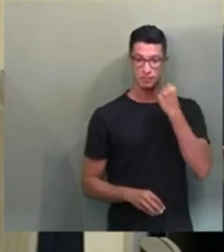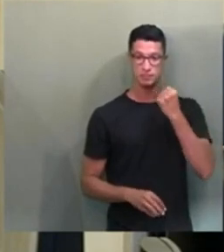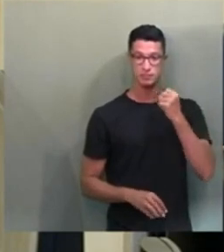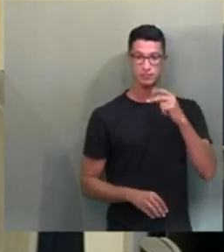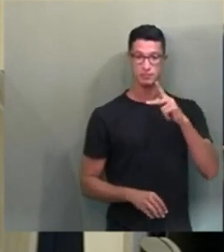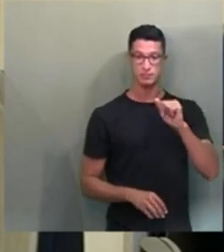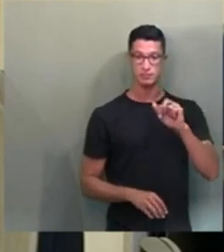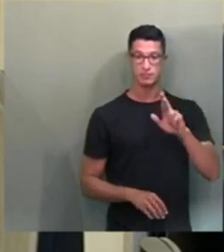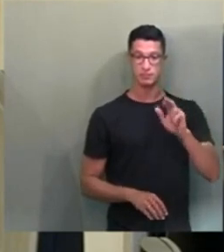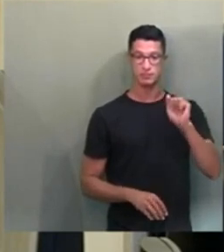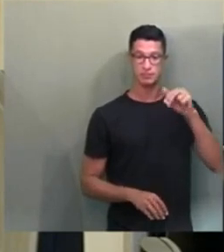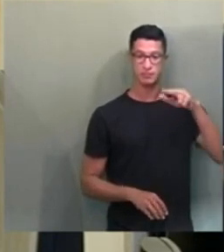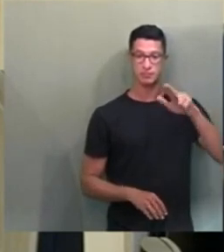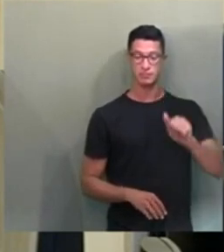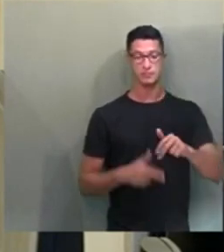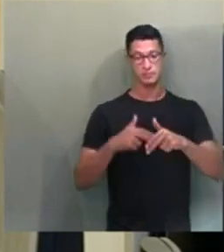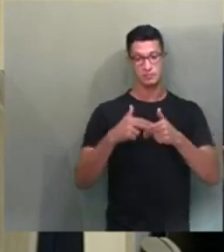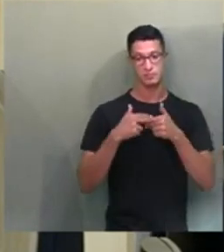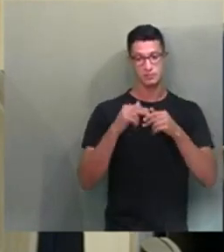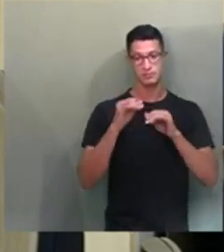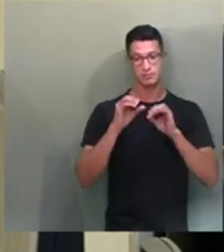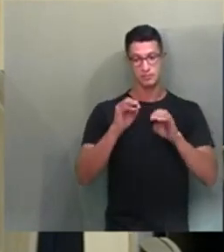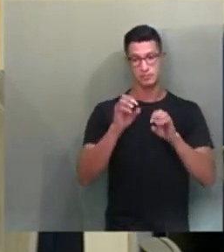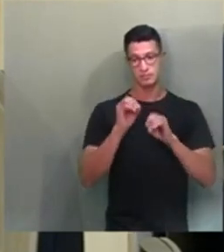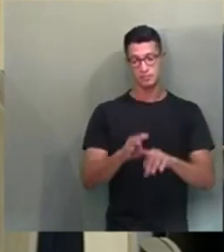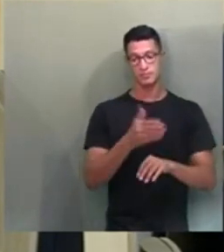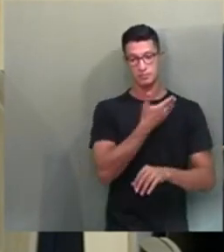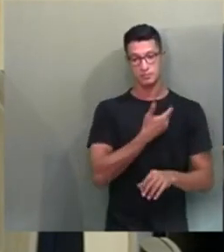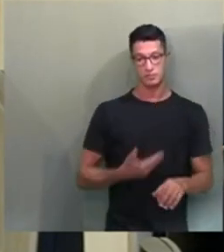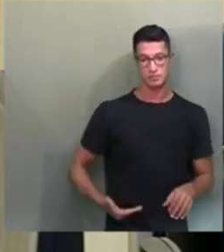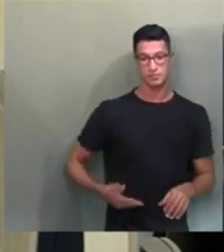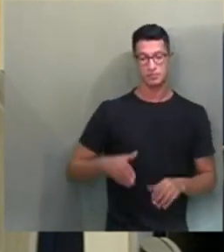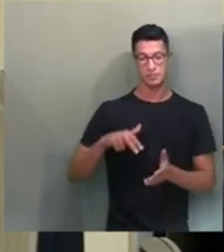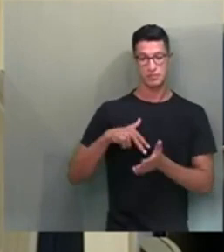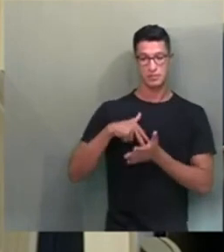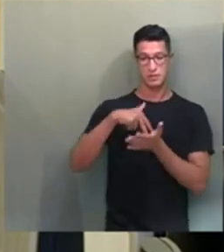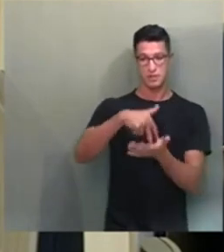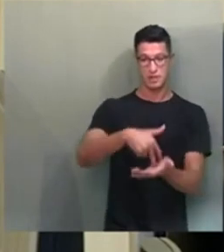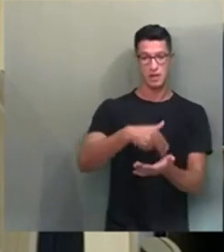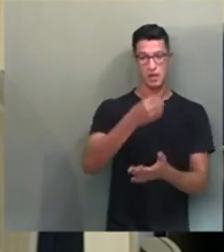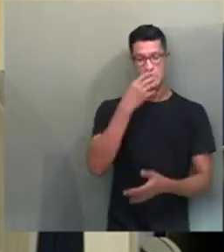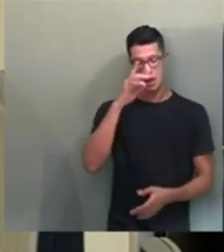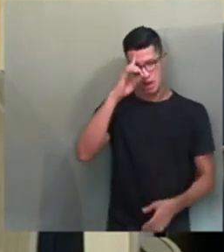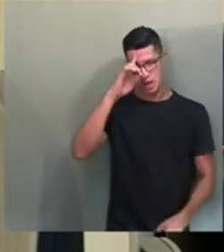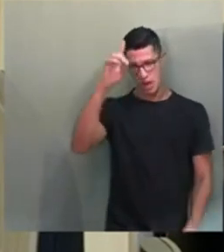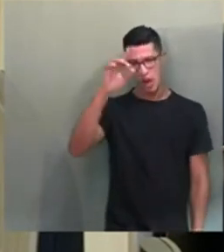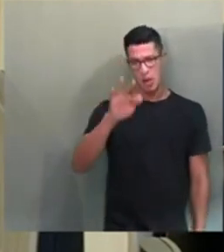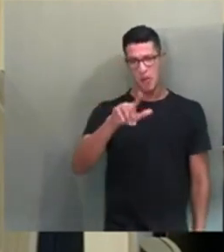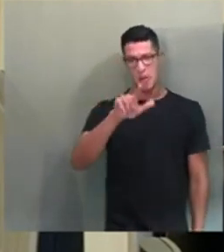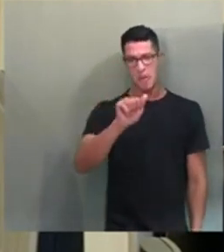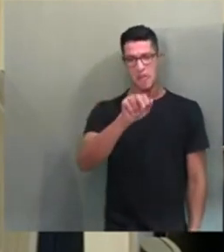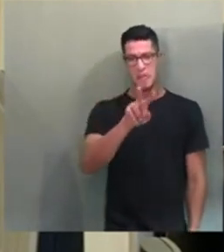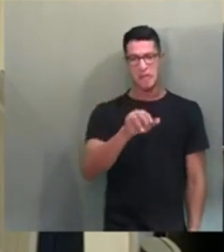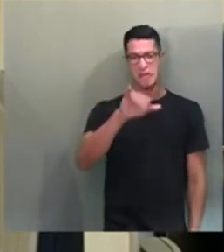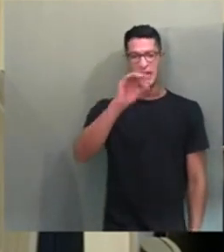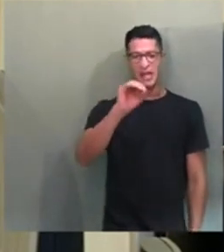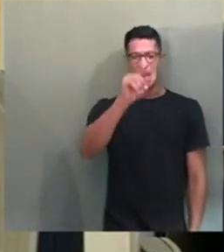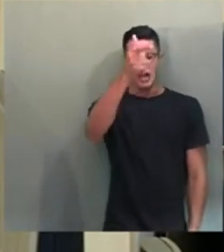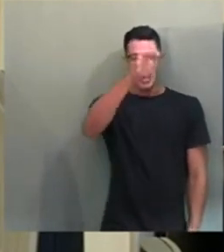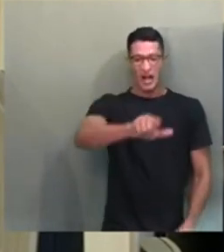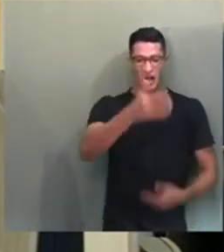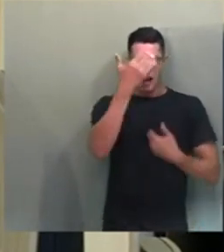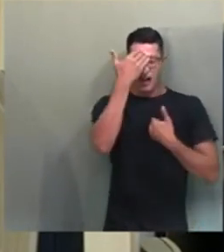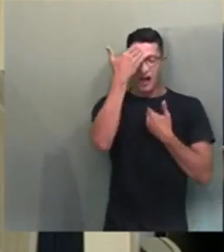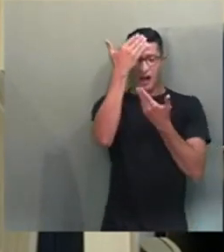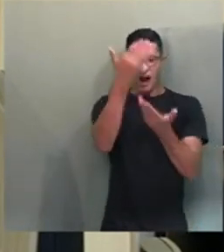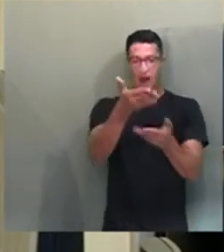um grande batalhador pela educação pública em nosso país, para o seu posicionamento. Muito bom dia, senador Flávio, e mais uma vez obrigado